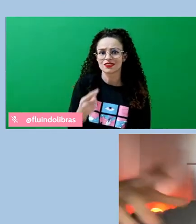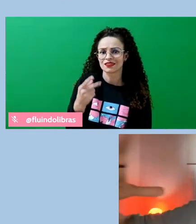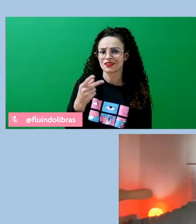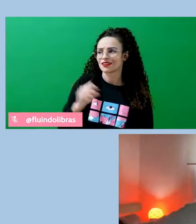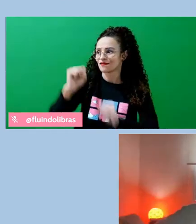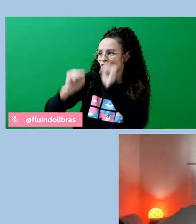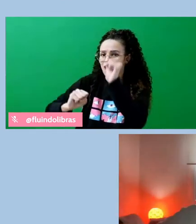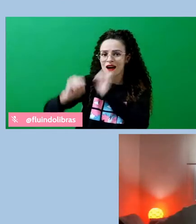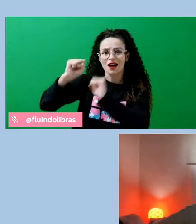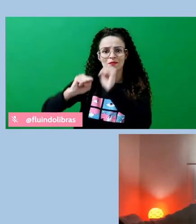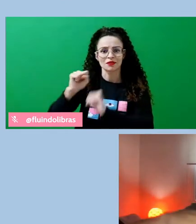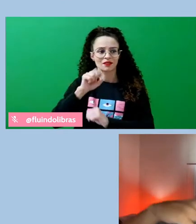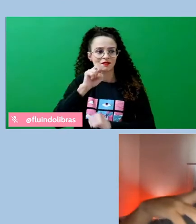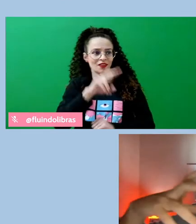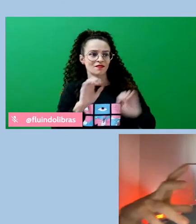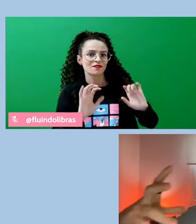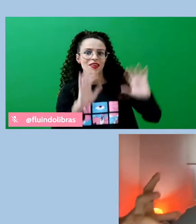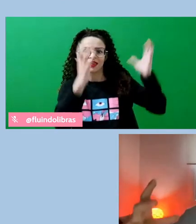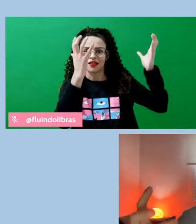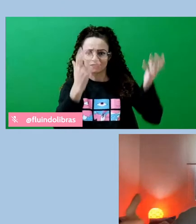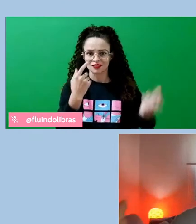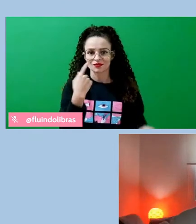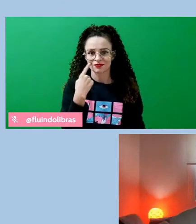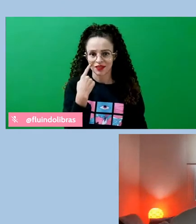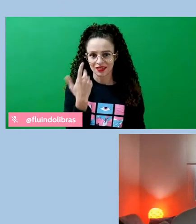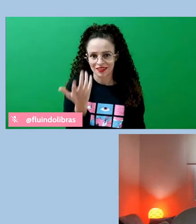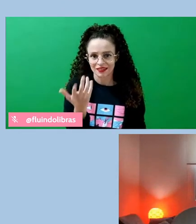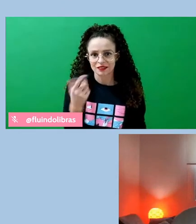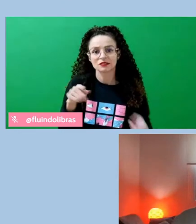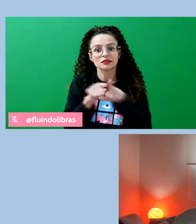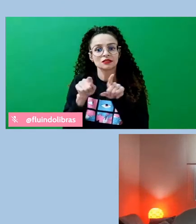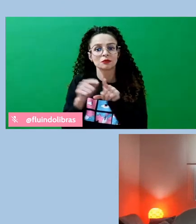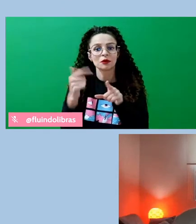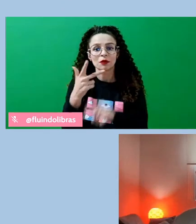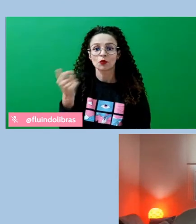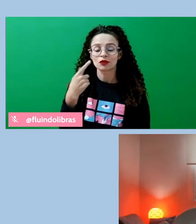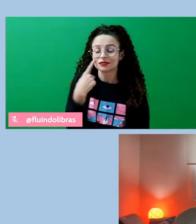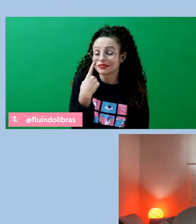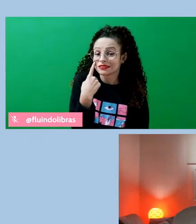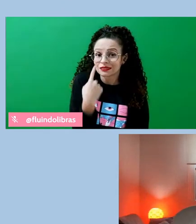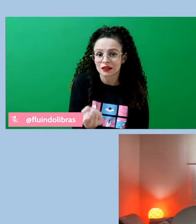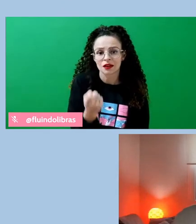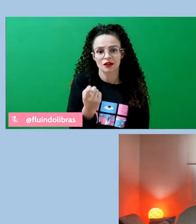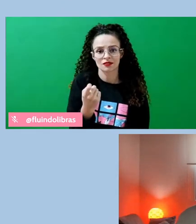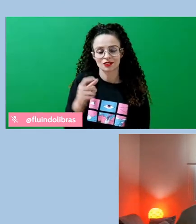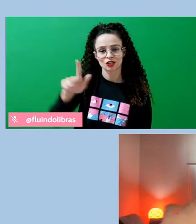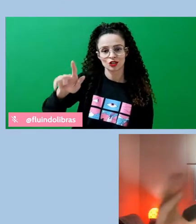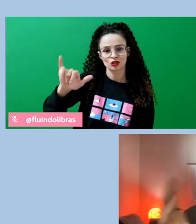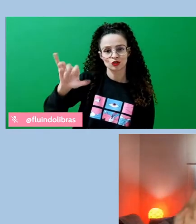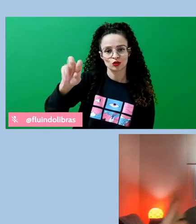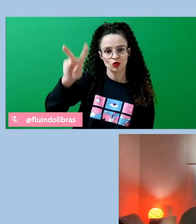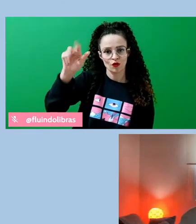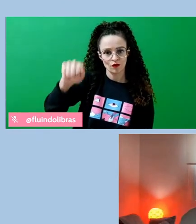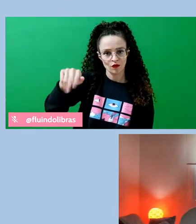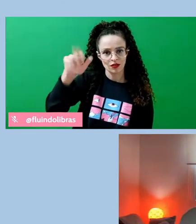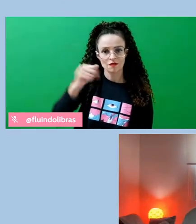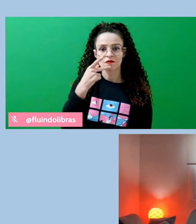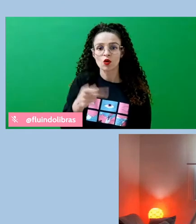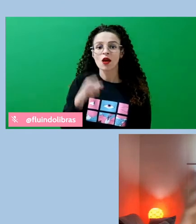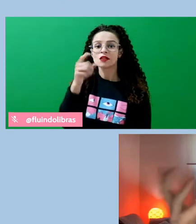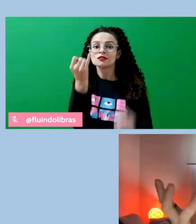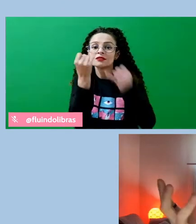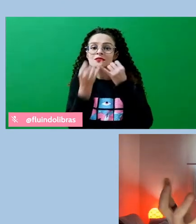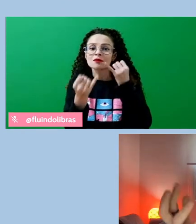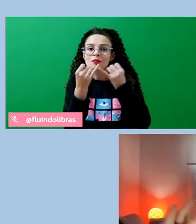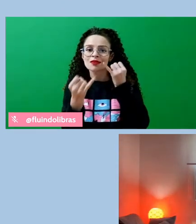você tem a festa, você tem. E uma coisa que ela faz, que ele faz interessantíssima, eu acho que a Giovana talvez falou aquele dia, é essas semelhanças também